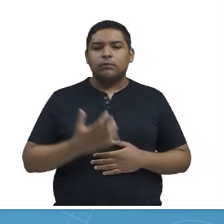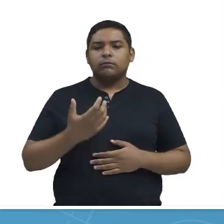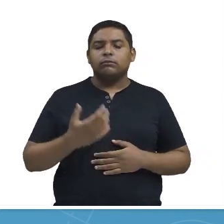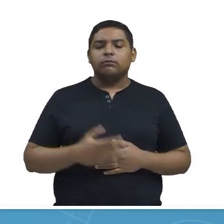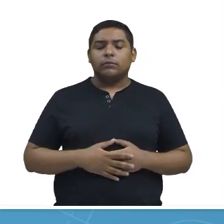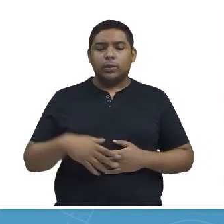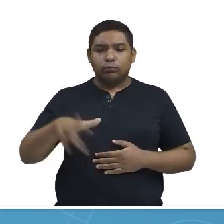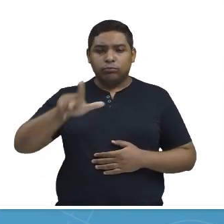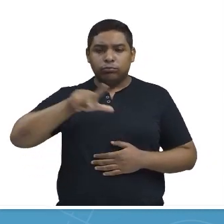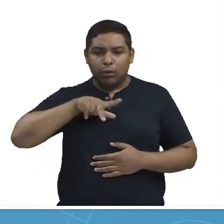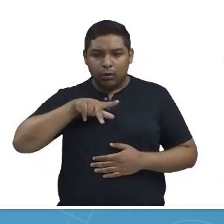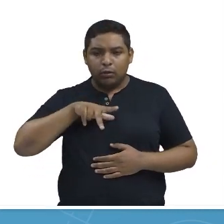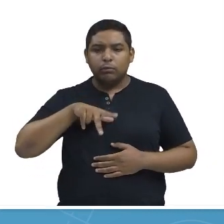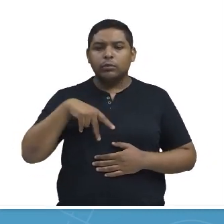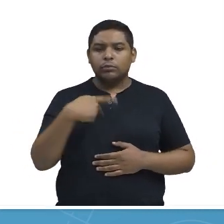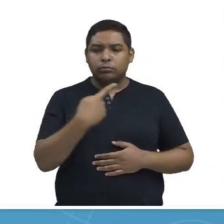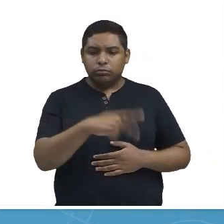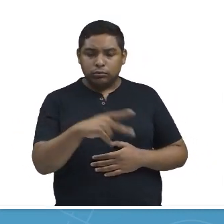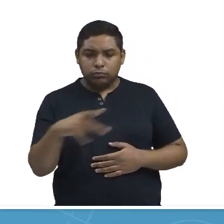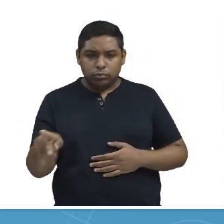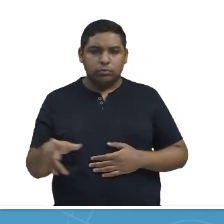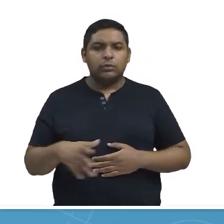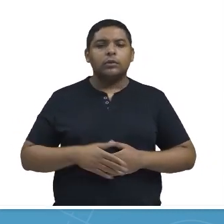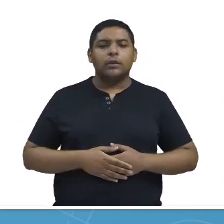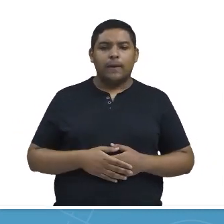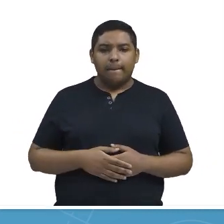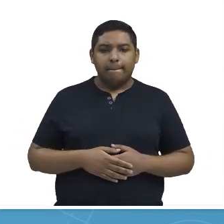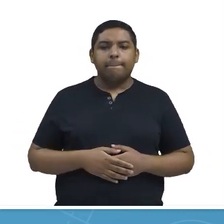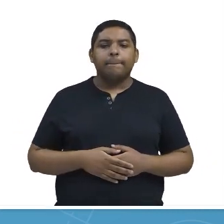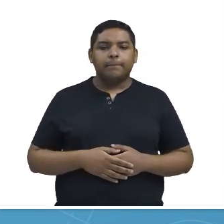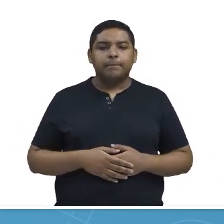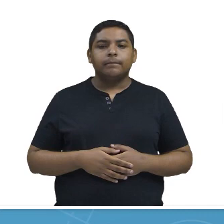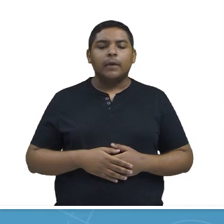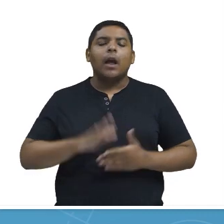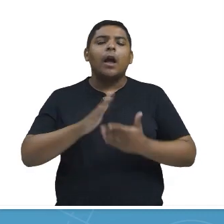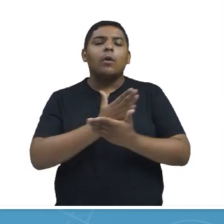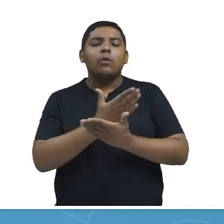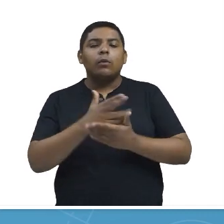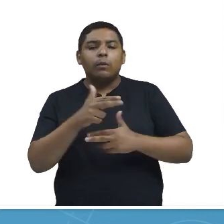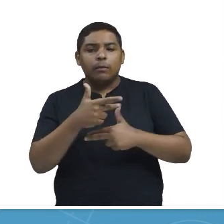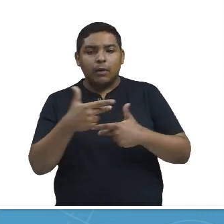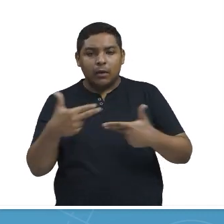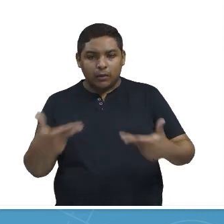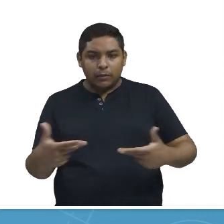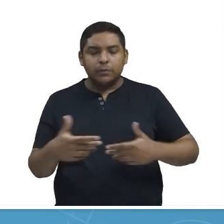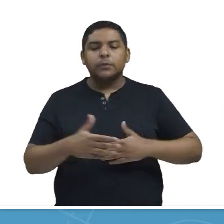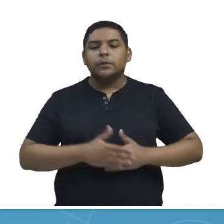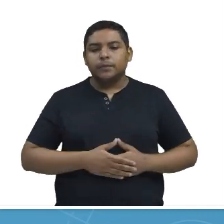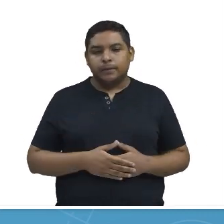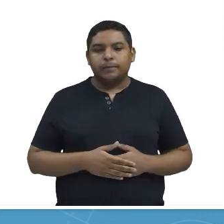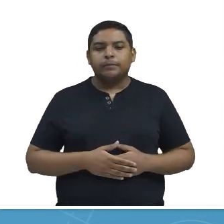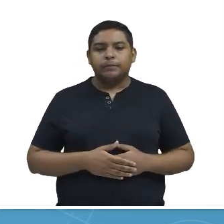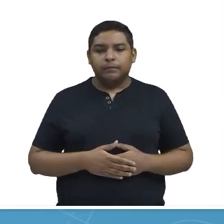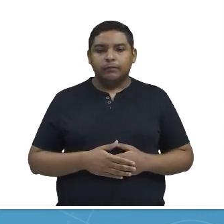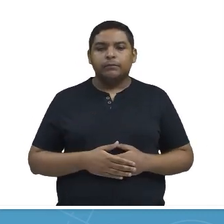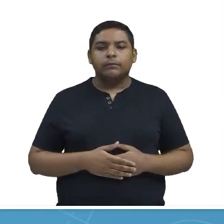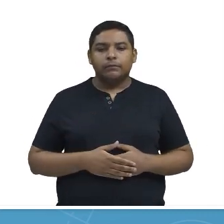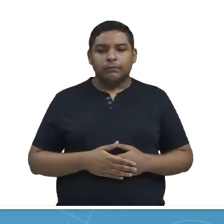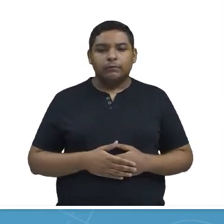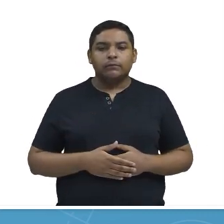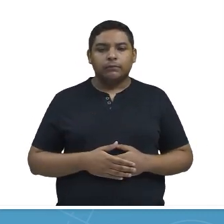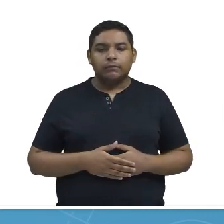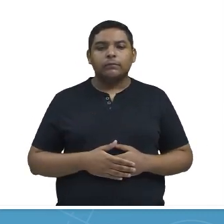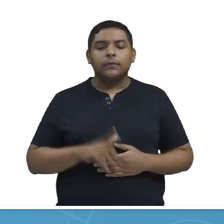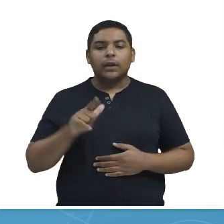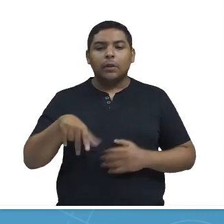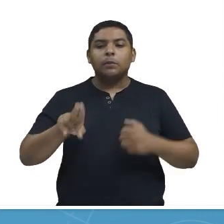pronome relativo, ele é utilizado para falar sobre alguma coisa, algo. Então, esse é um dos pronomes que